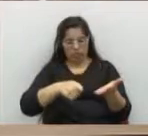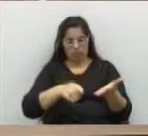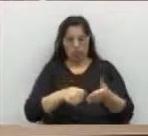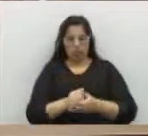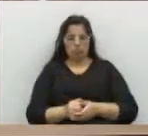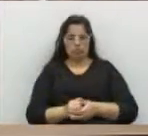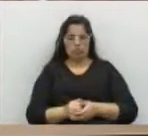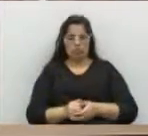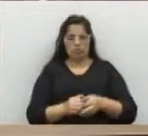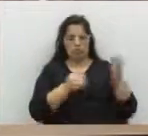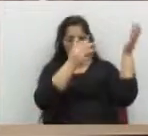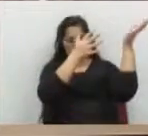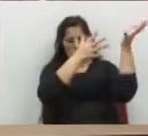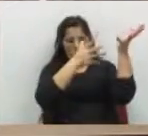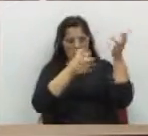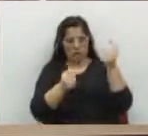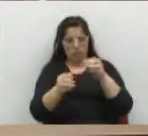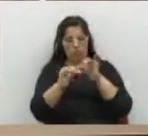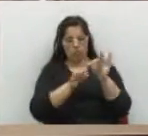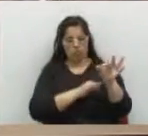aditiva ao projeto de lei número